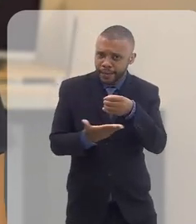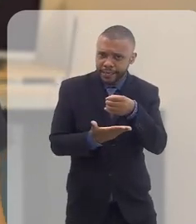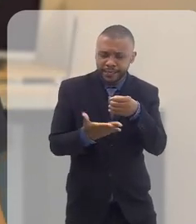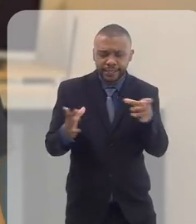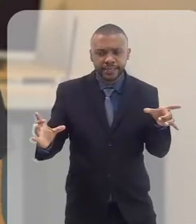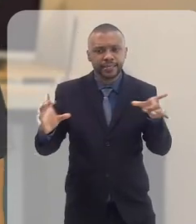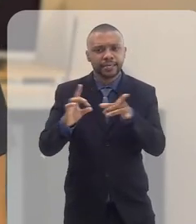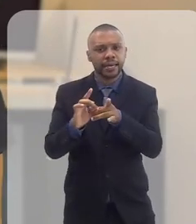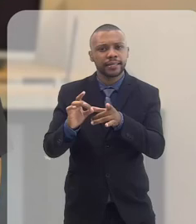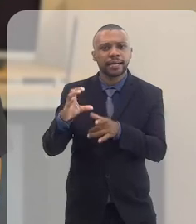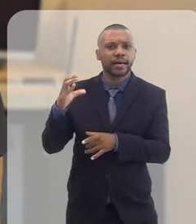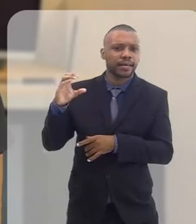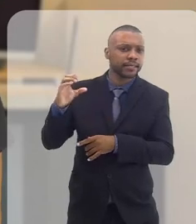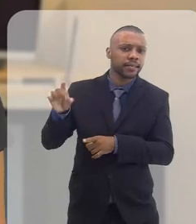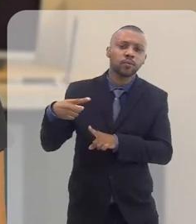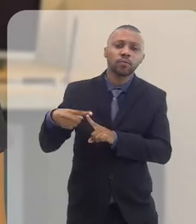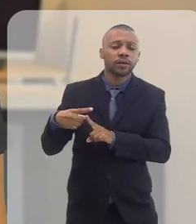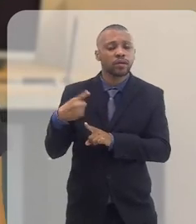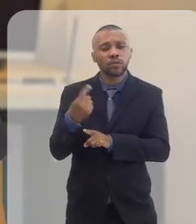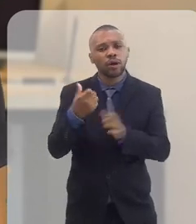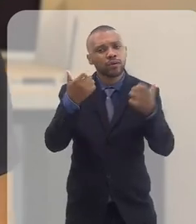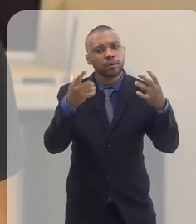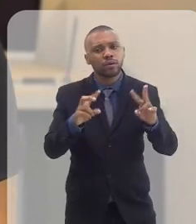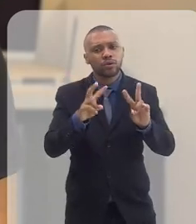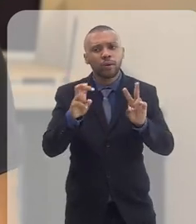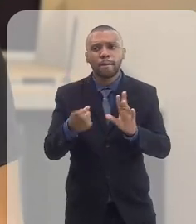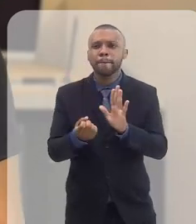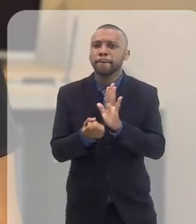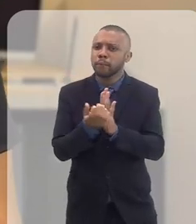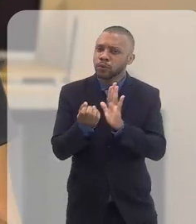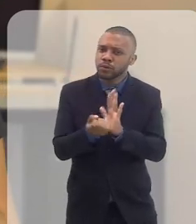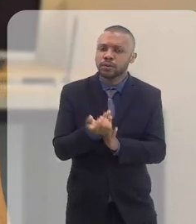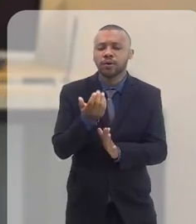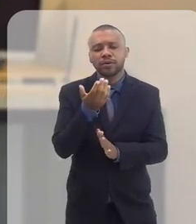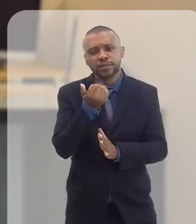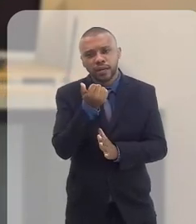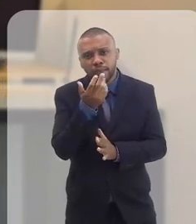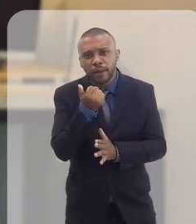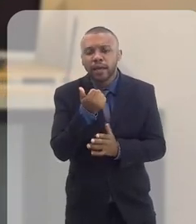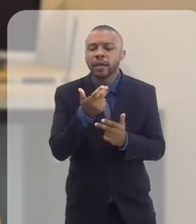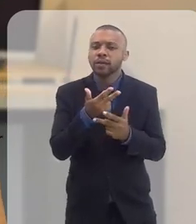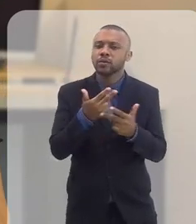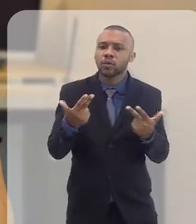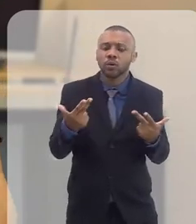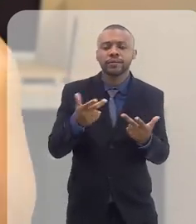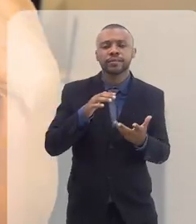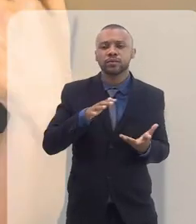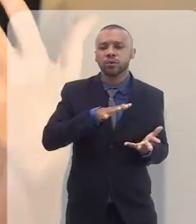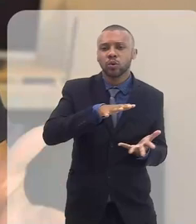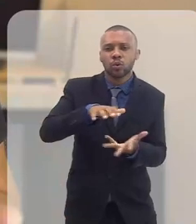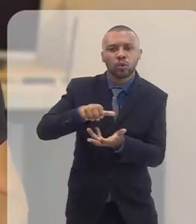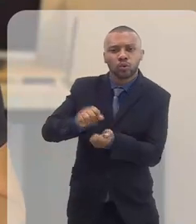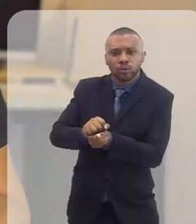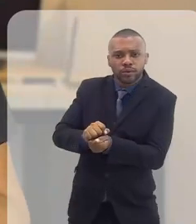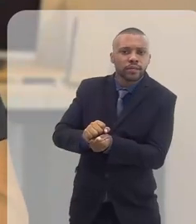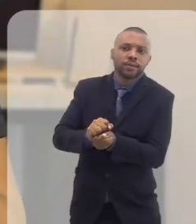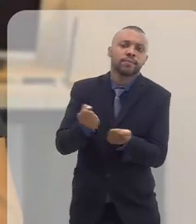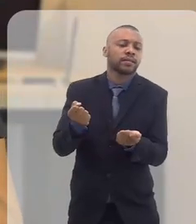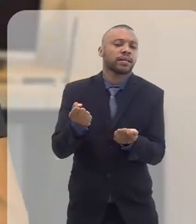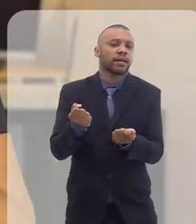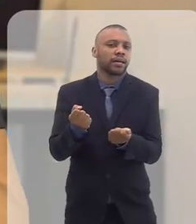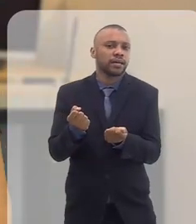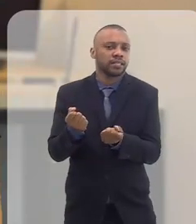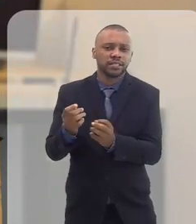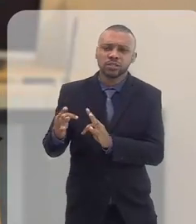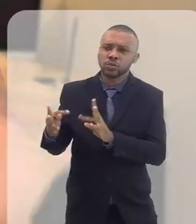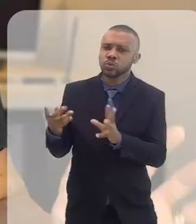é base também da ciência, porque até quando a gente fala de produção de alimentos, de